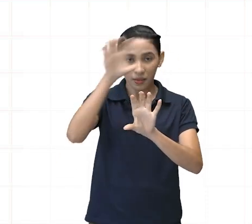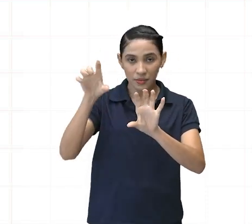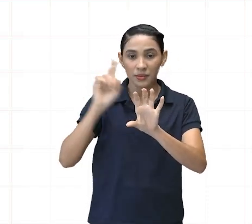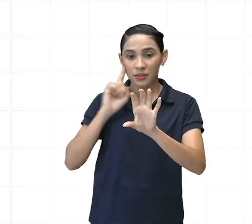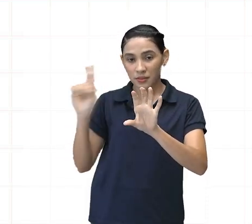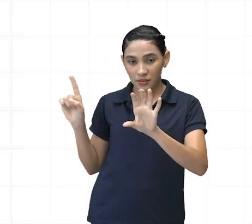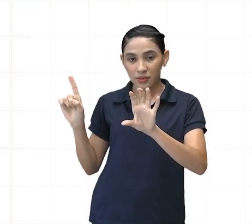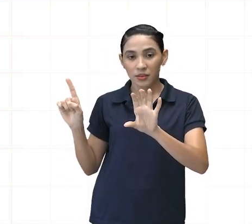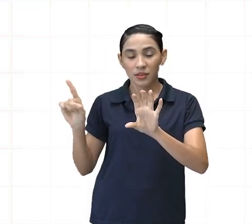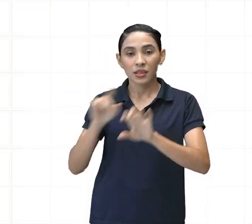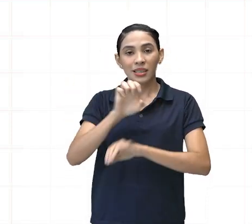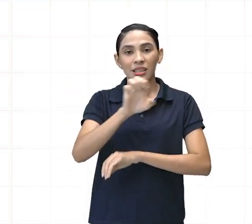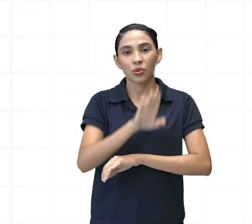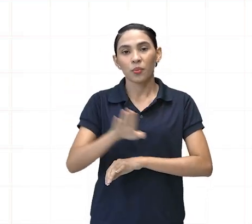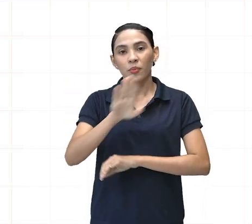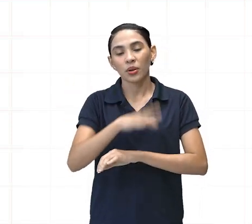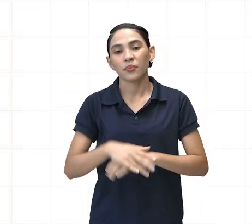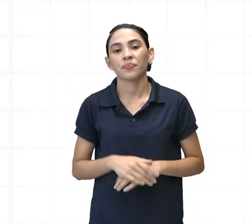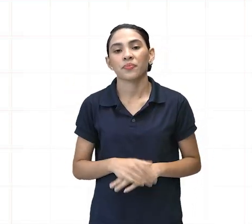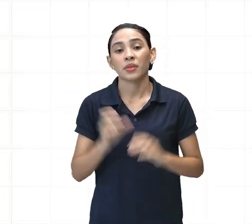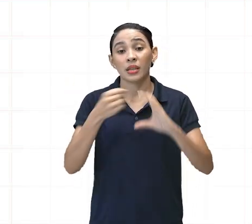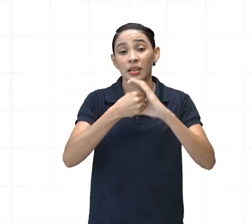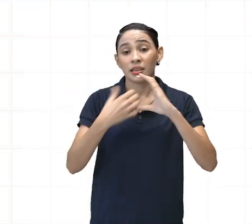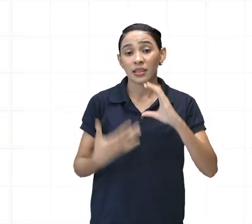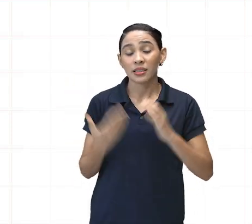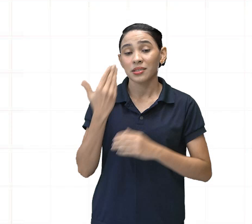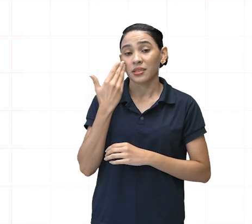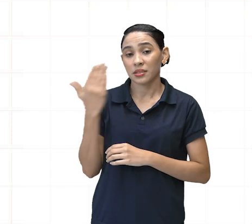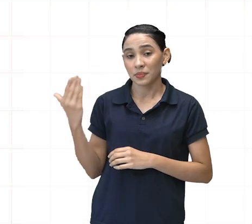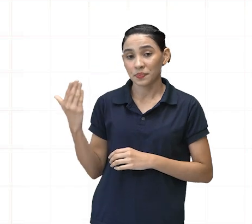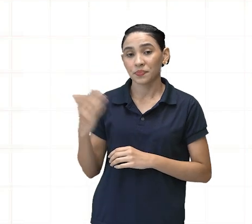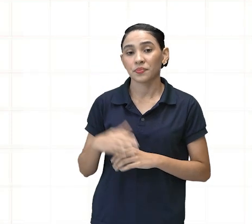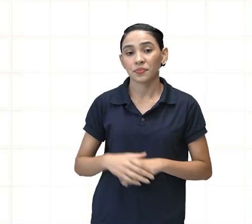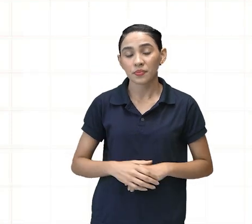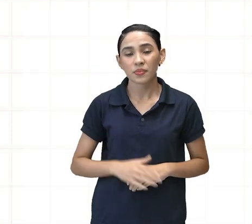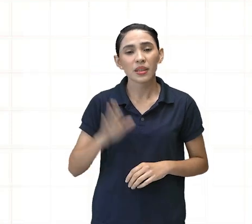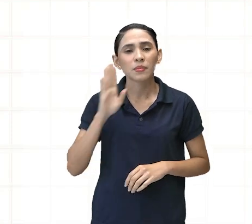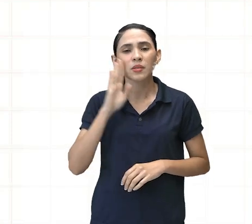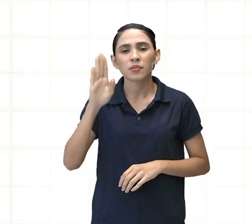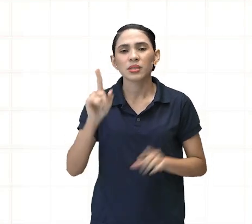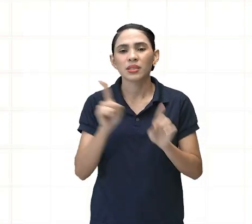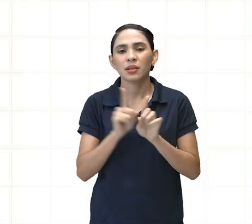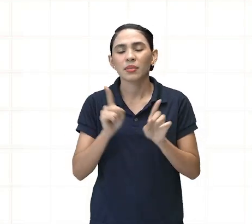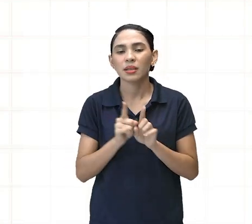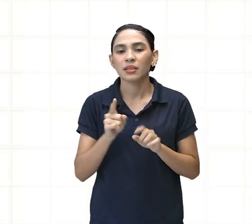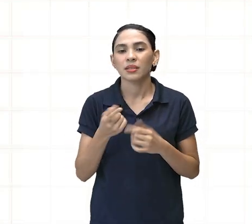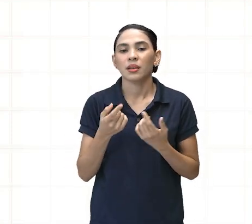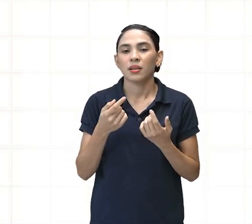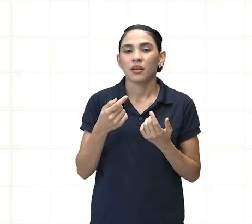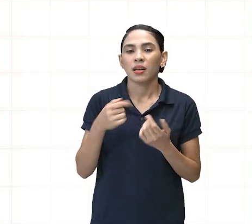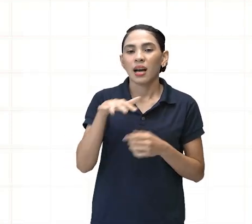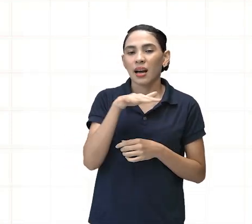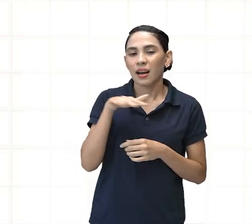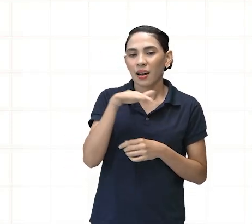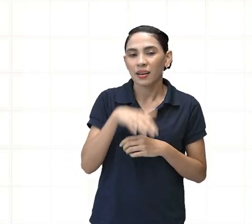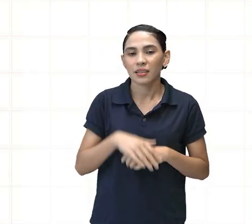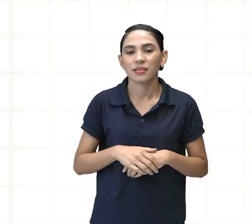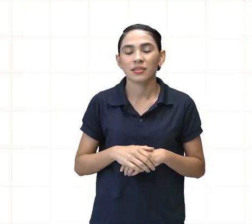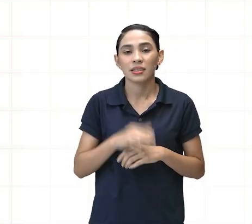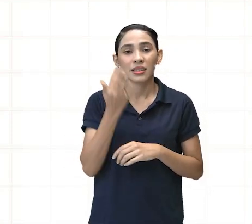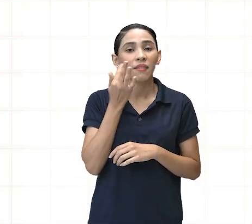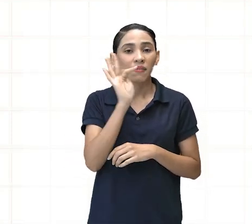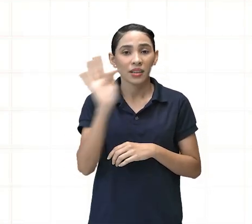continente europeu essas características, tá? Principalmente que pega aí a parte